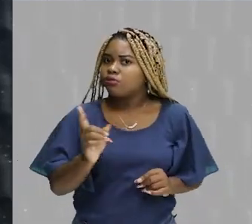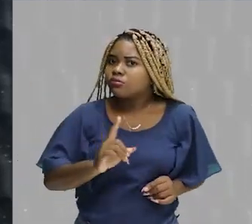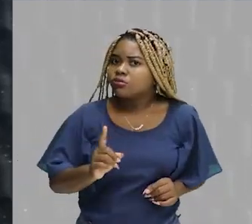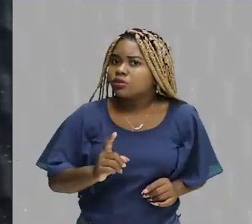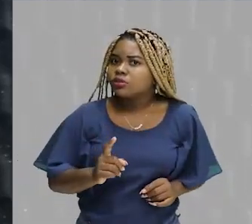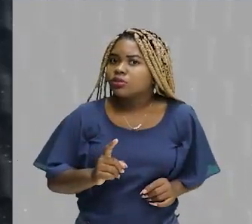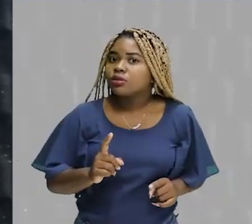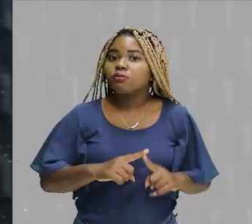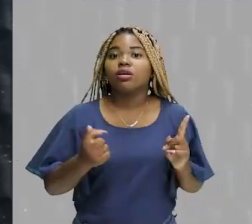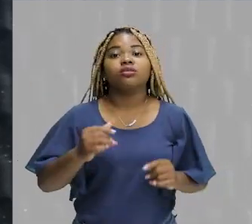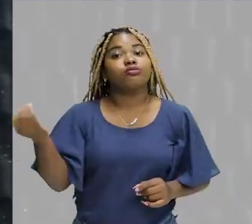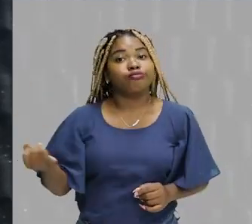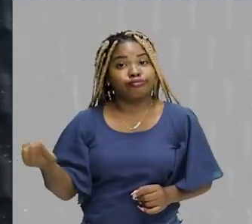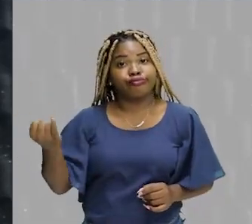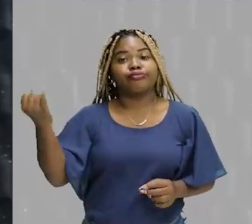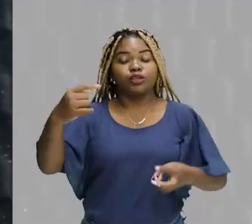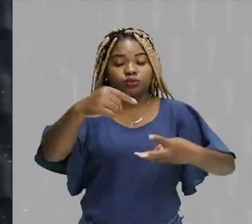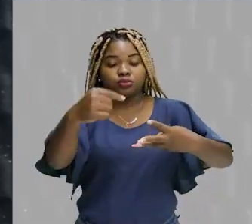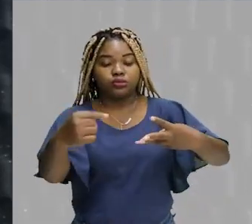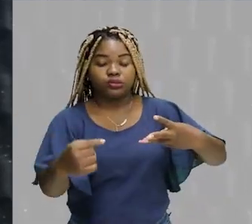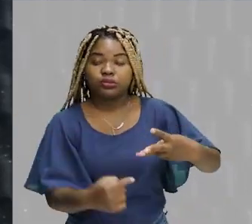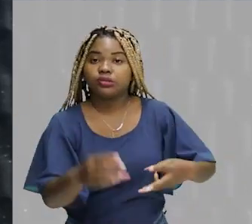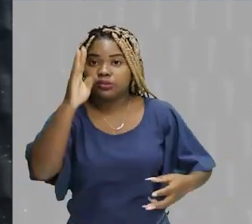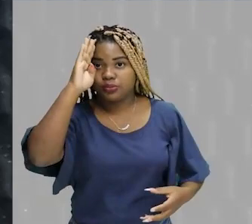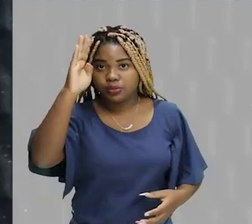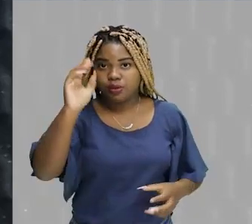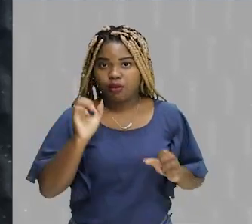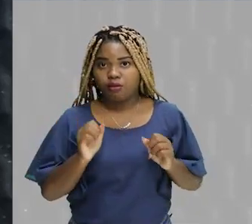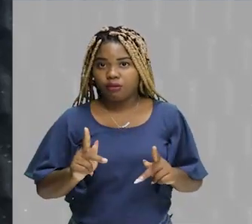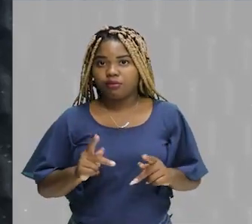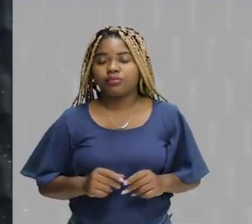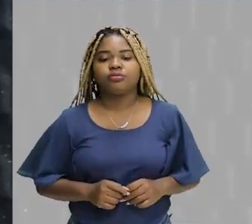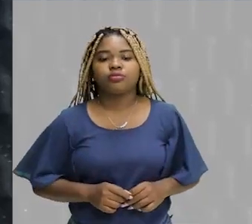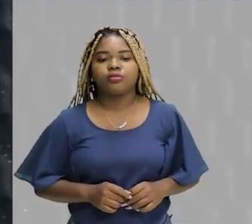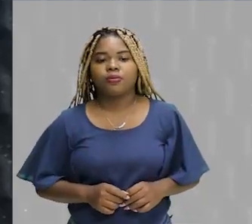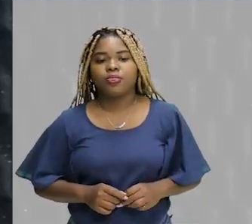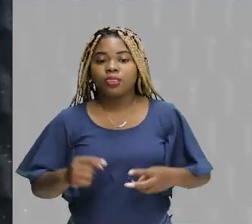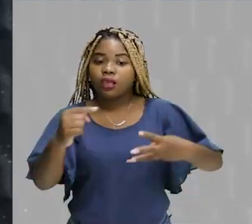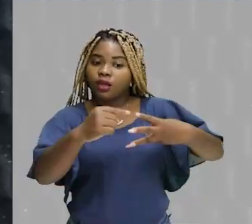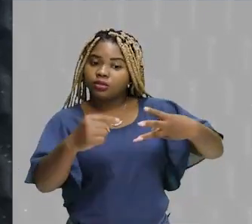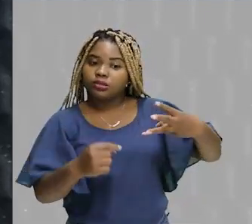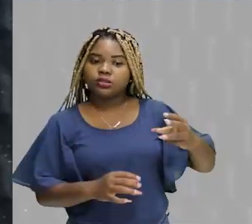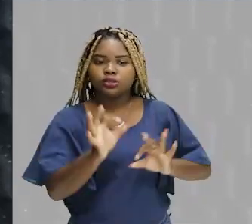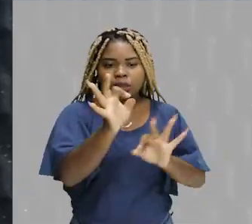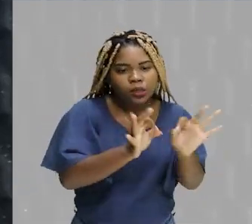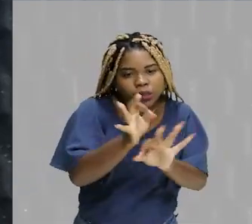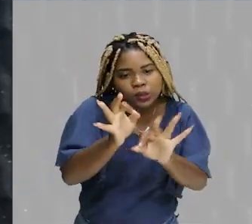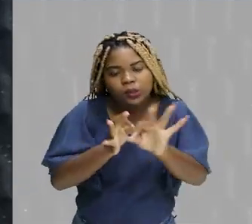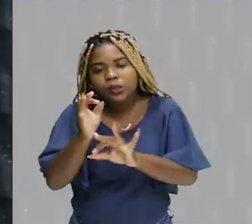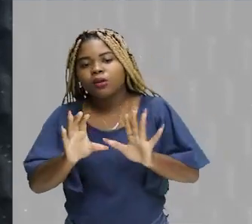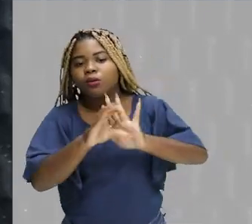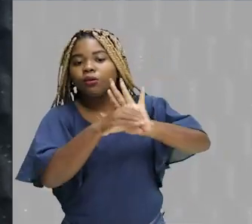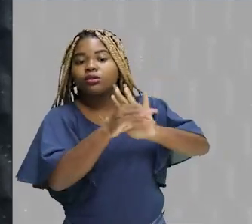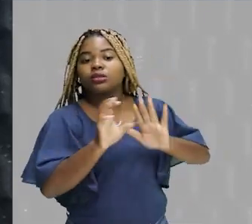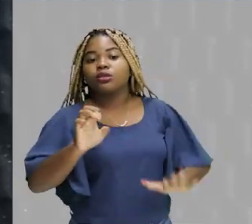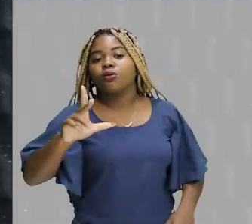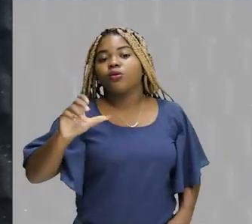mas são, sem dúvidas, os três principais. Eles três elaboraram um conceito de ecologia